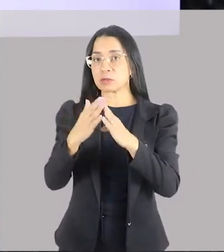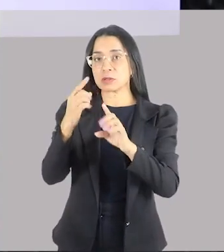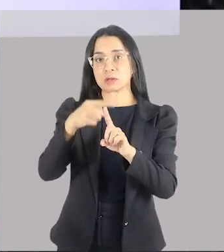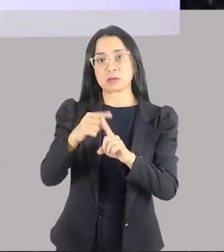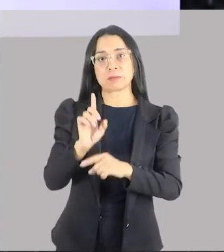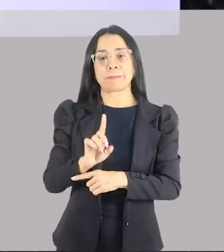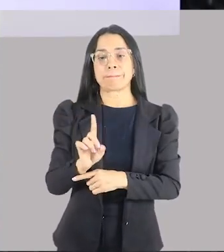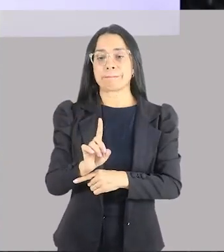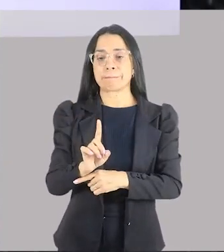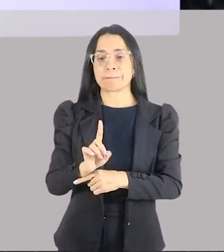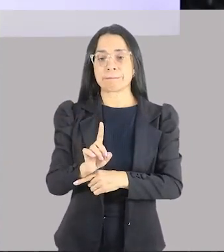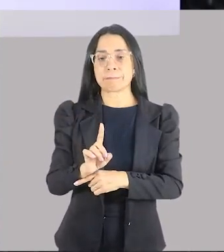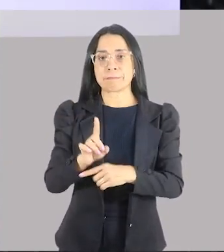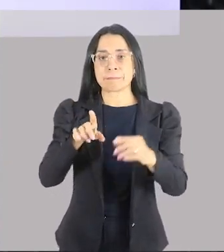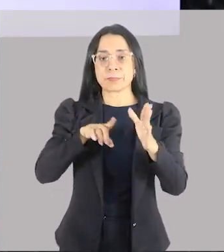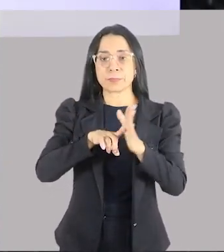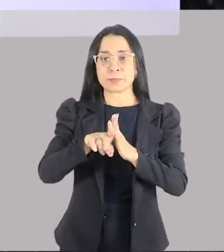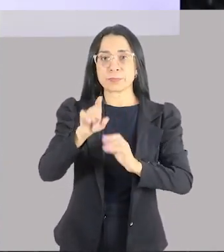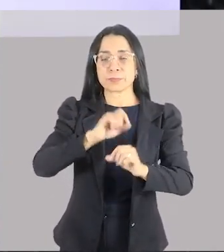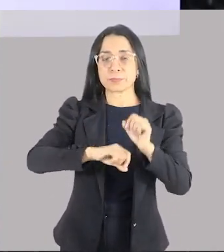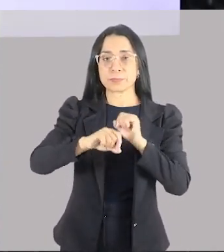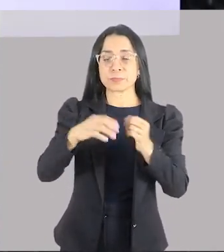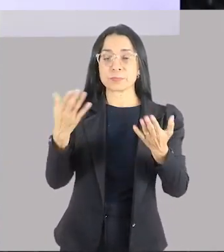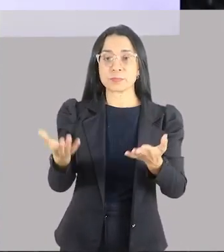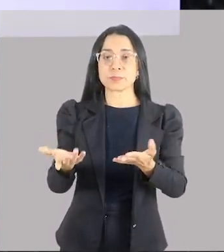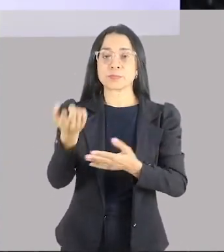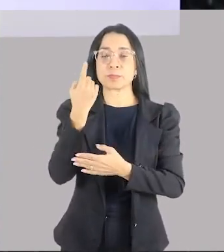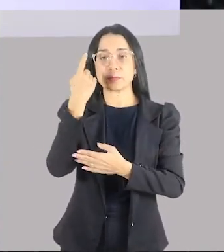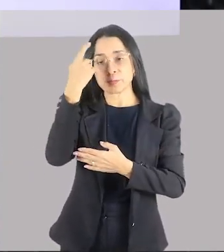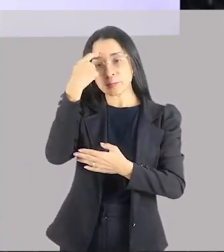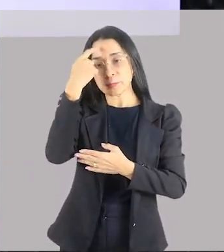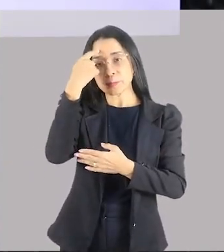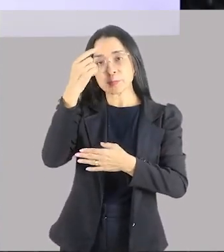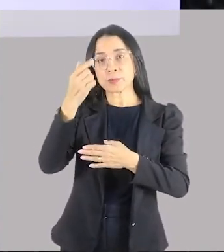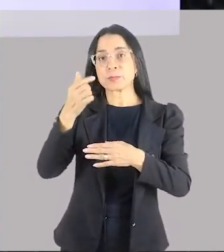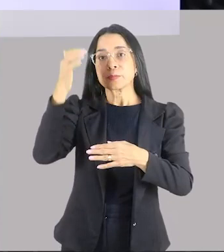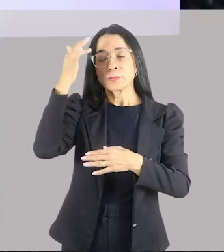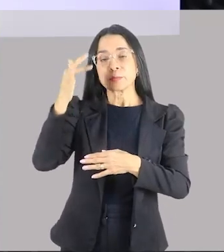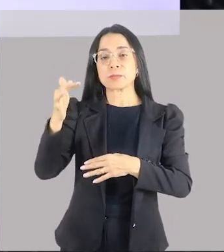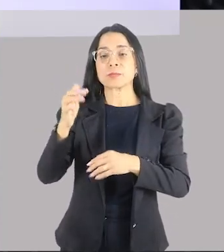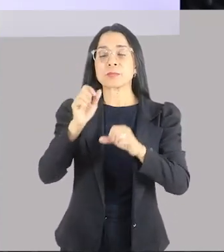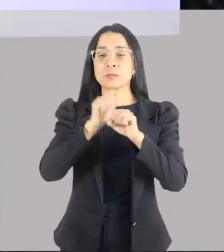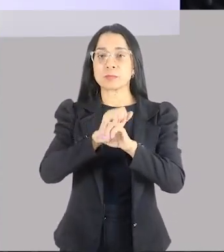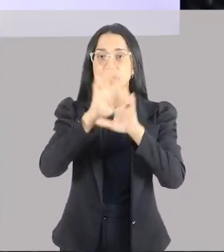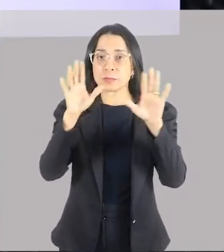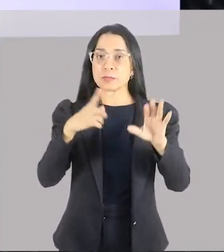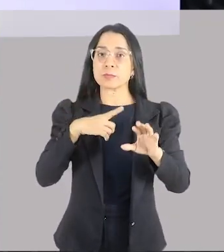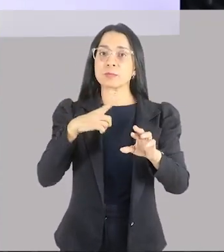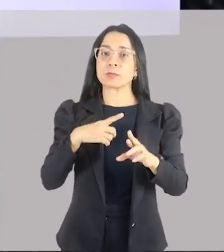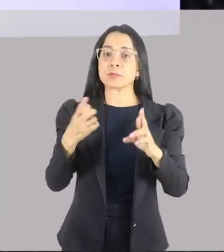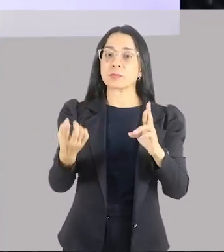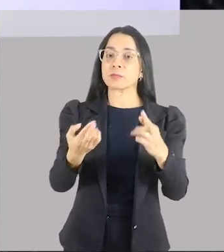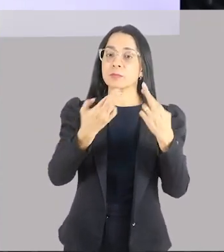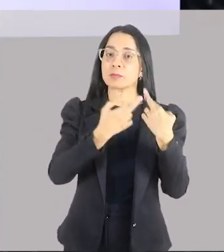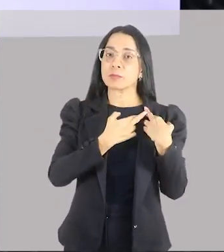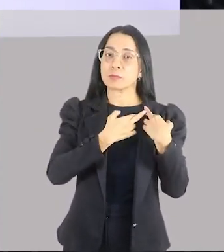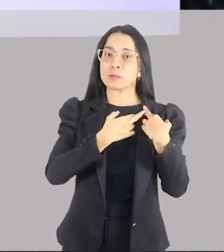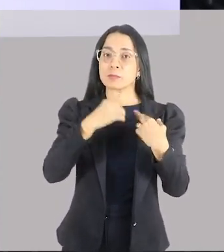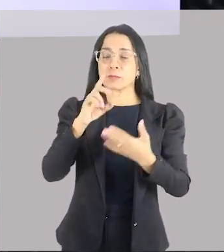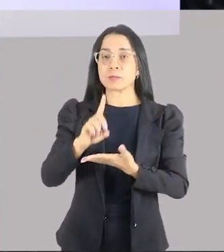não era esta a questão dele enquanto pensador e filósofo. Claro que existe um comprometimento